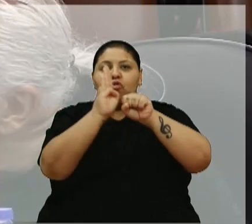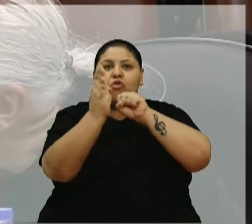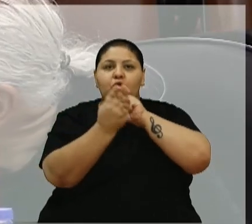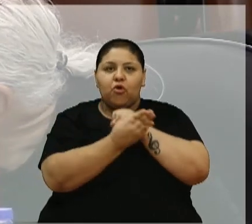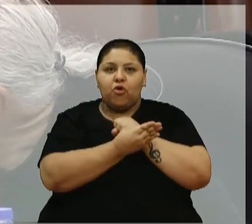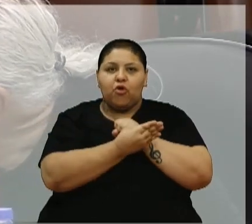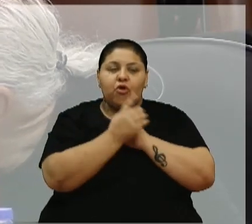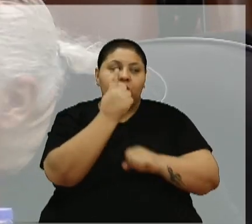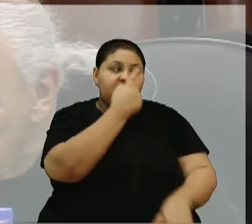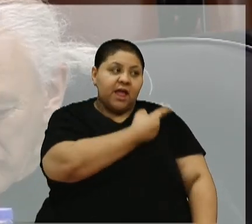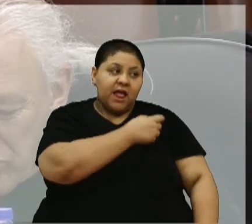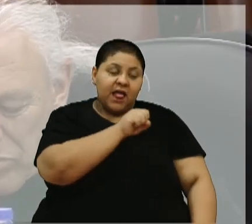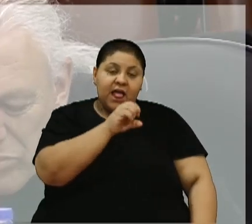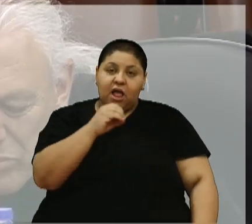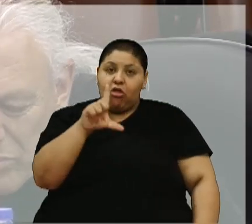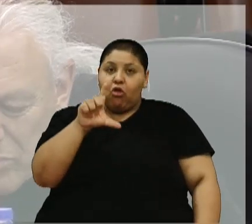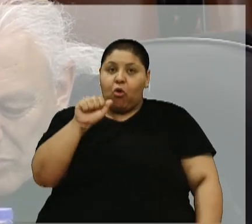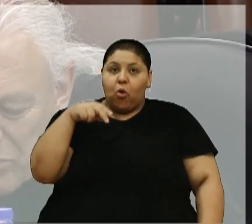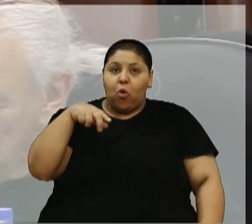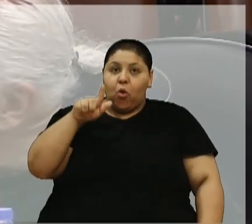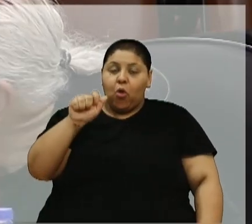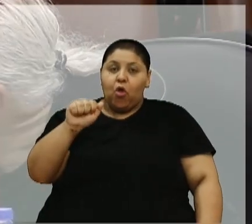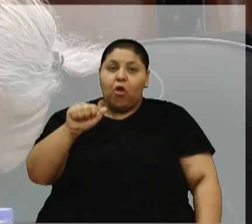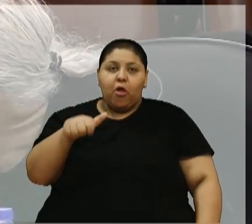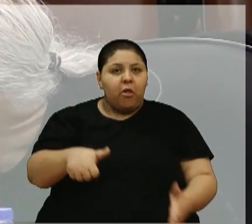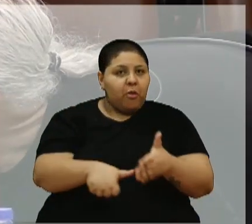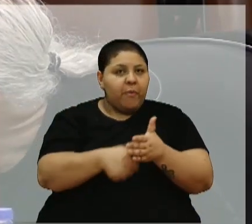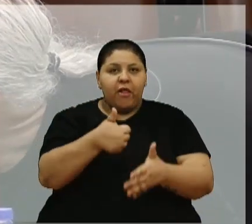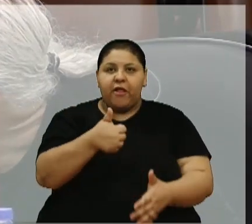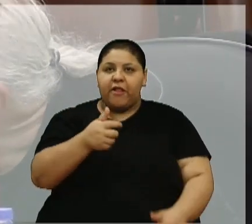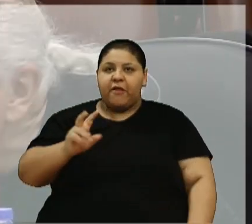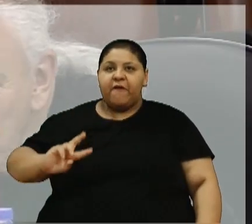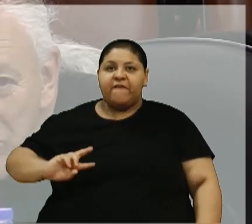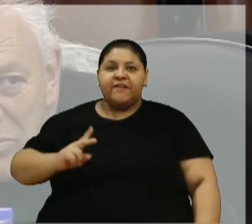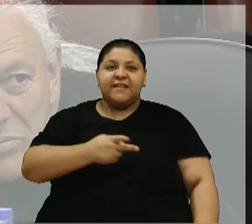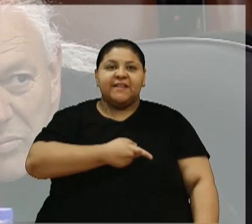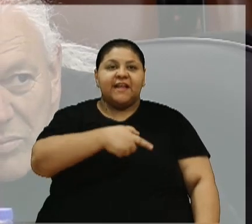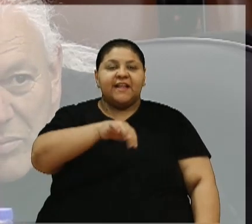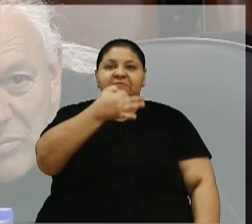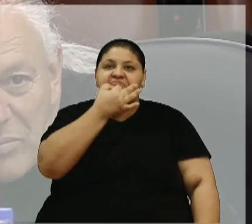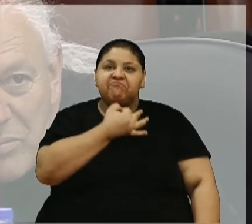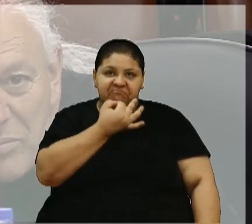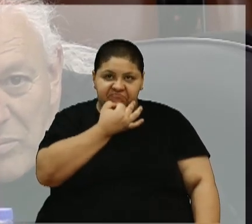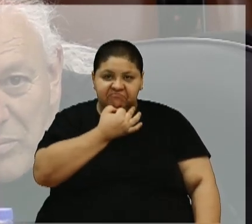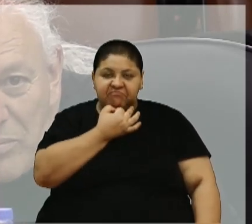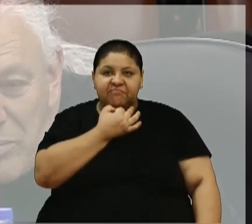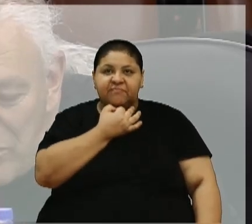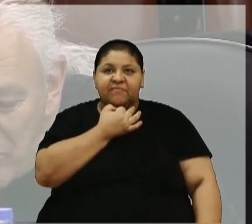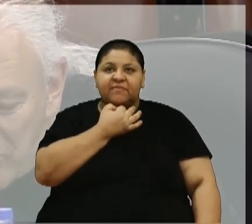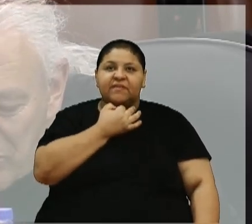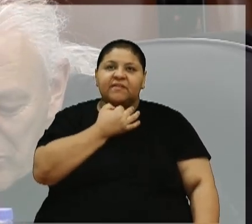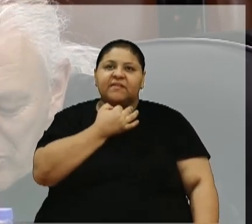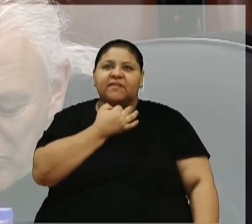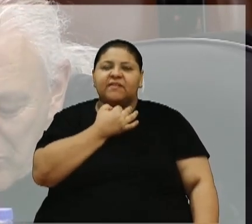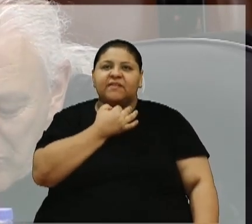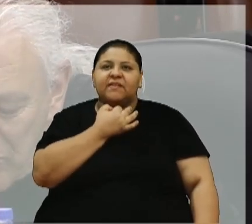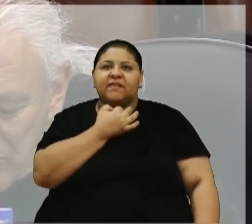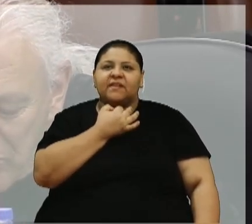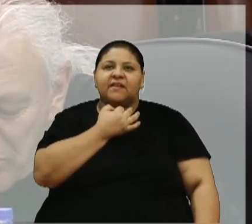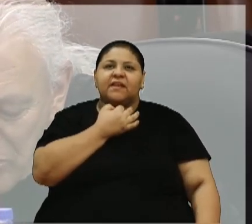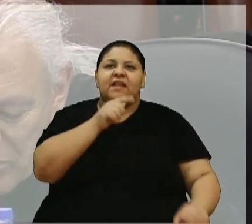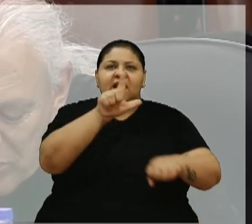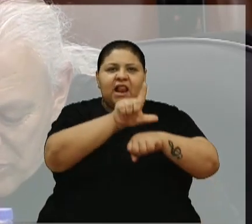para quem não conhece, é uma das melhores veterinárias de Caxias do Sul. A Solange é proprietária da Rastro